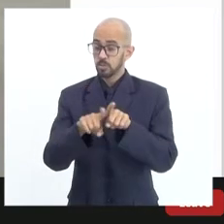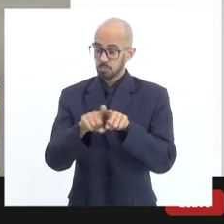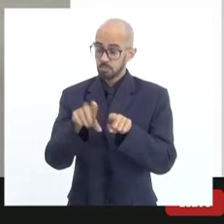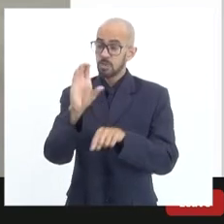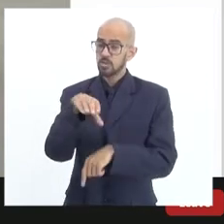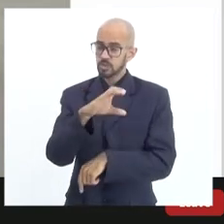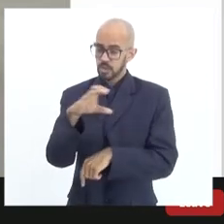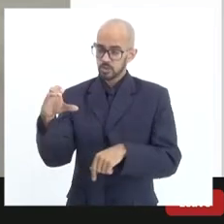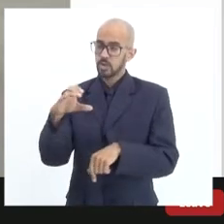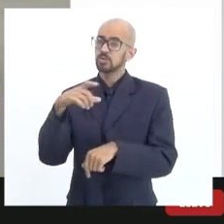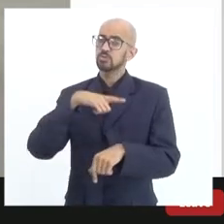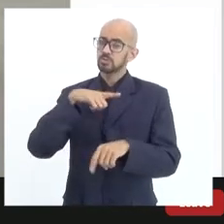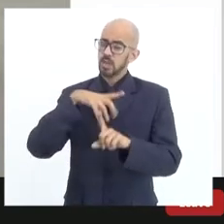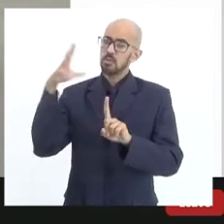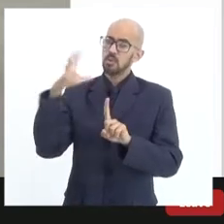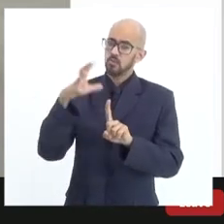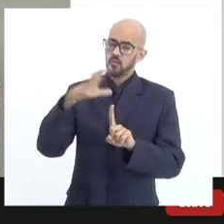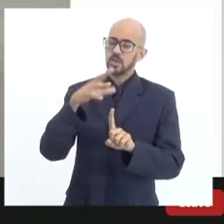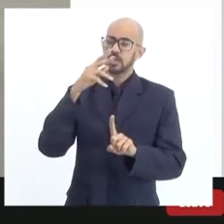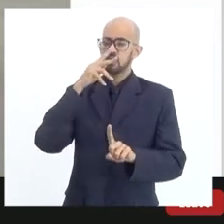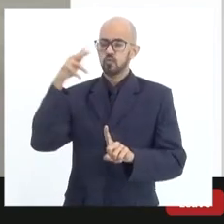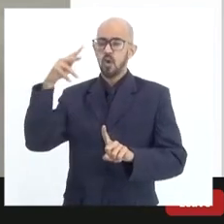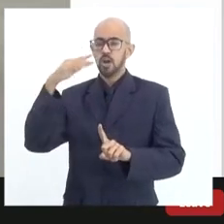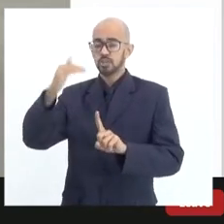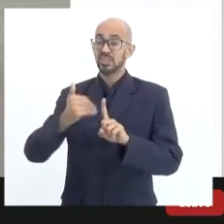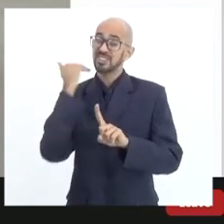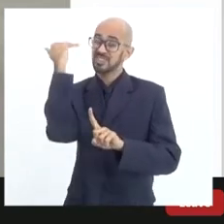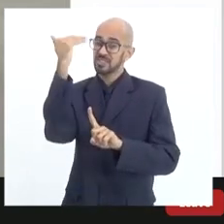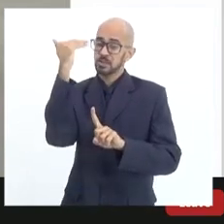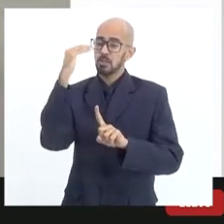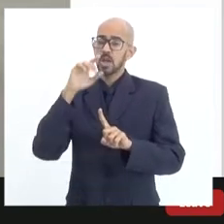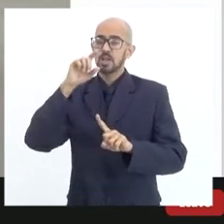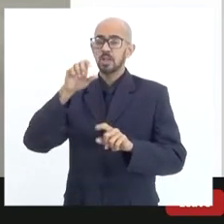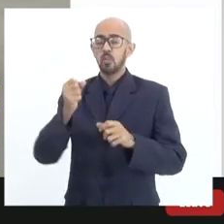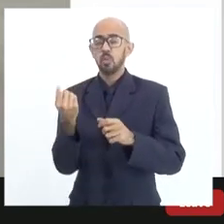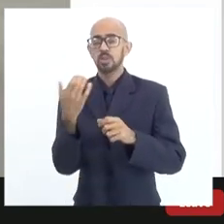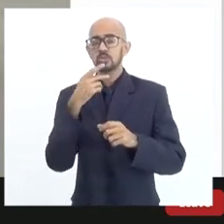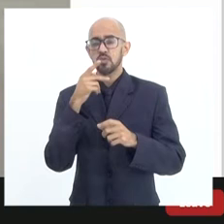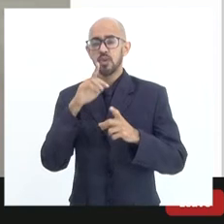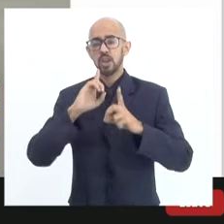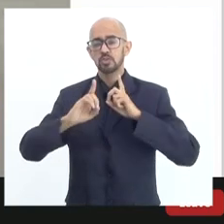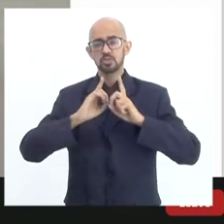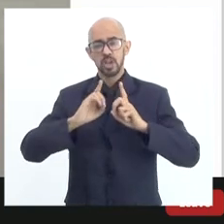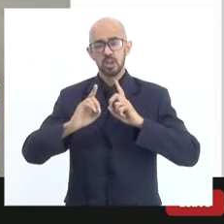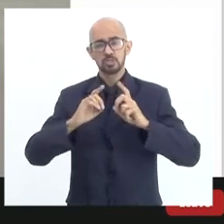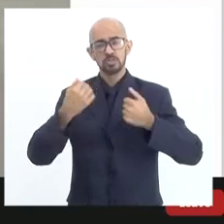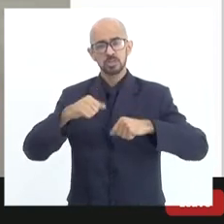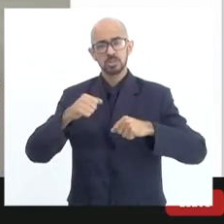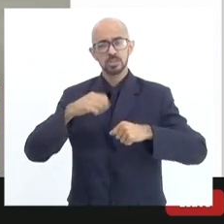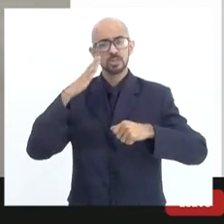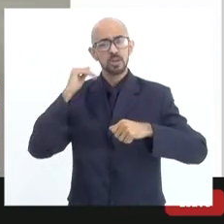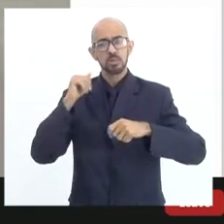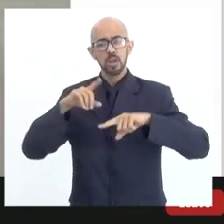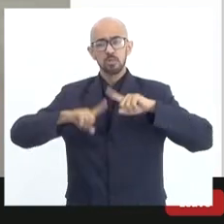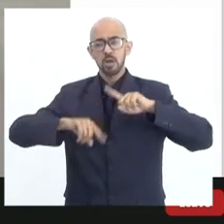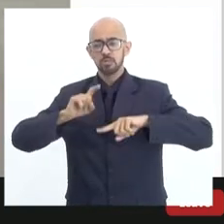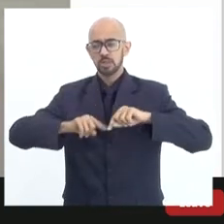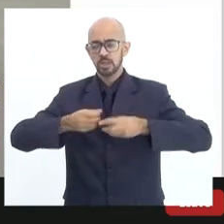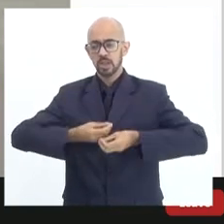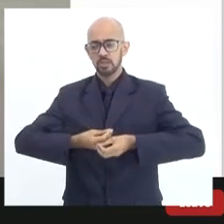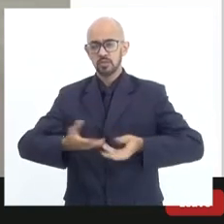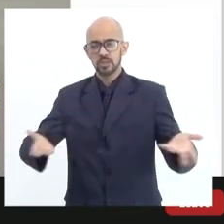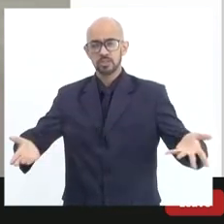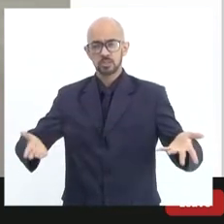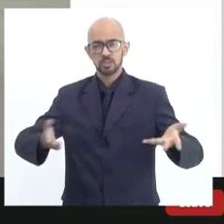né? Determinante. Então, quando a gente fala do diálogo, é importante tocar que materiais podem ser distribuídos na